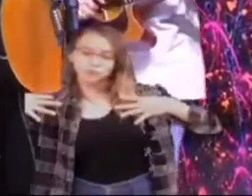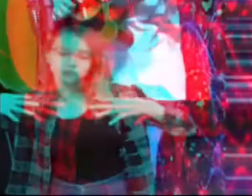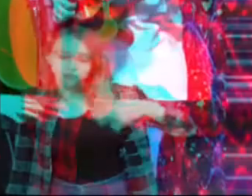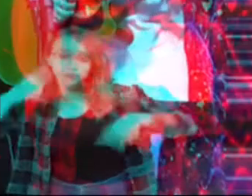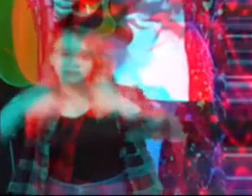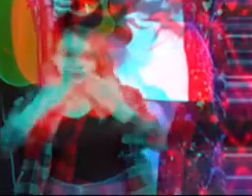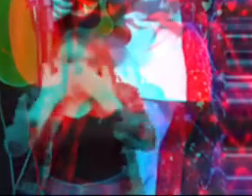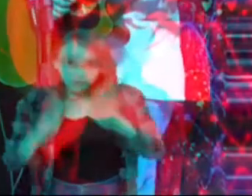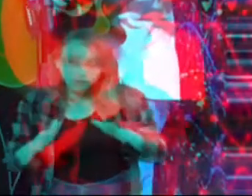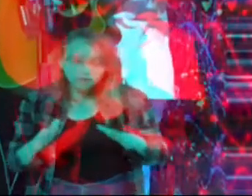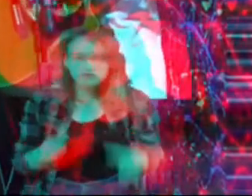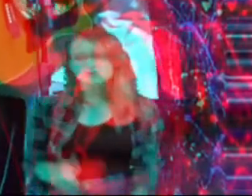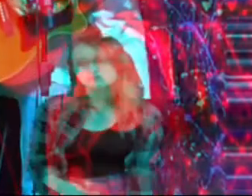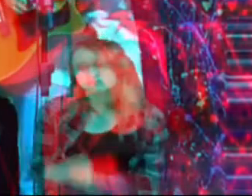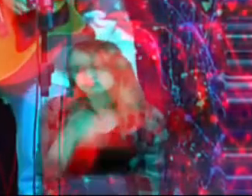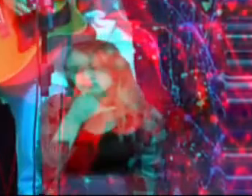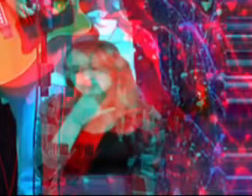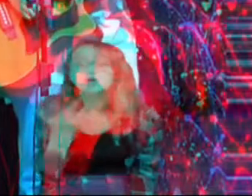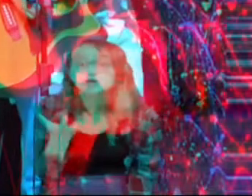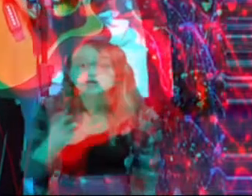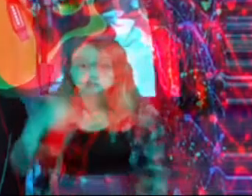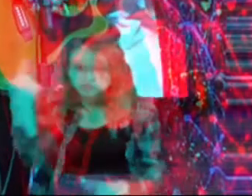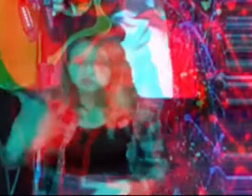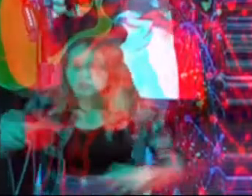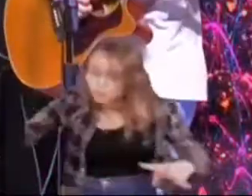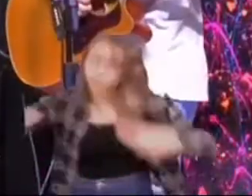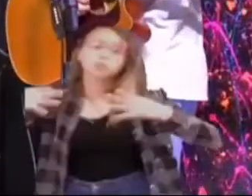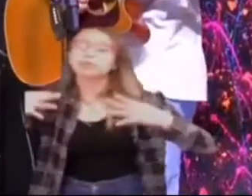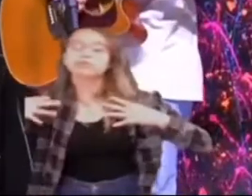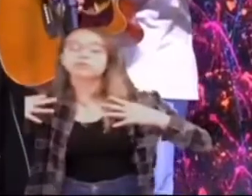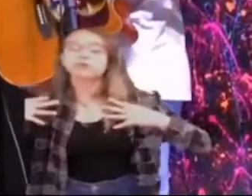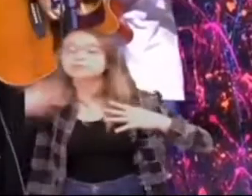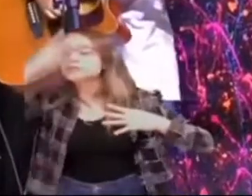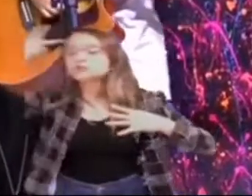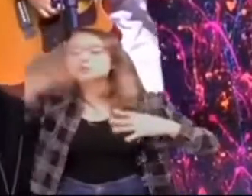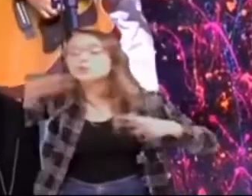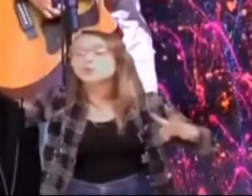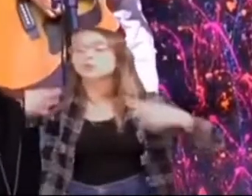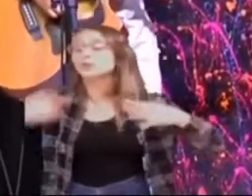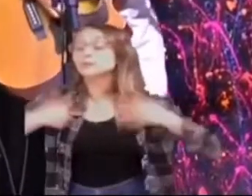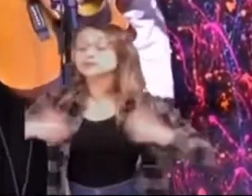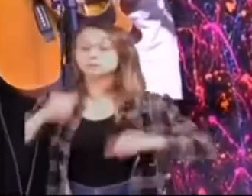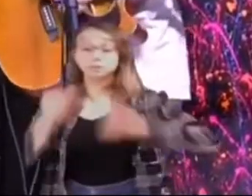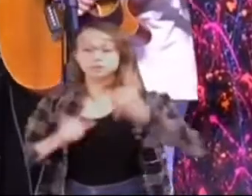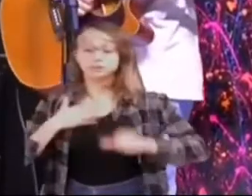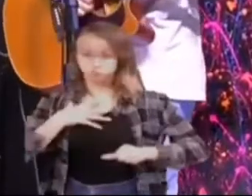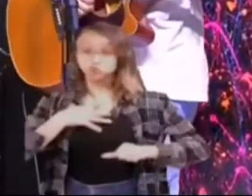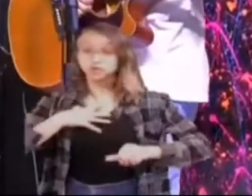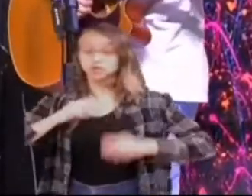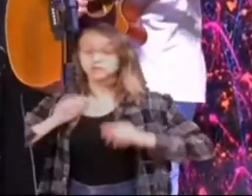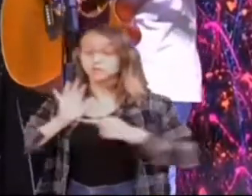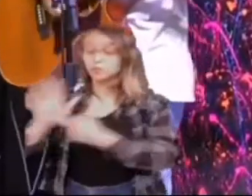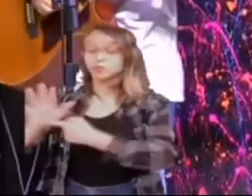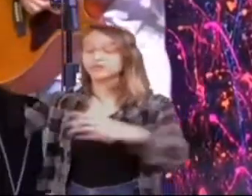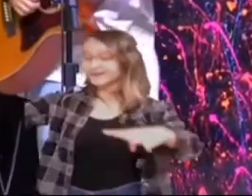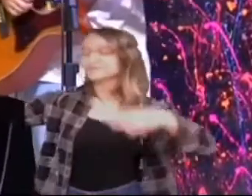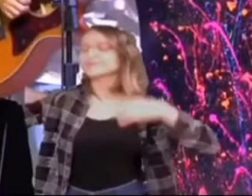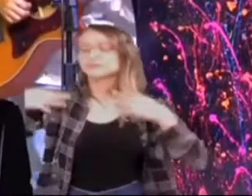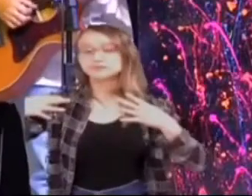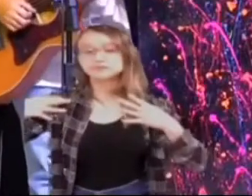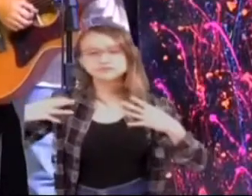para ter misericórdia. Só que aí a gente alcança isso baseado naquilo que a gente